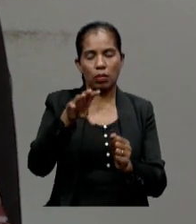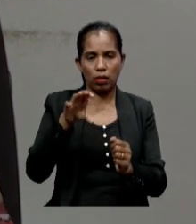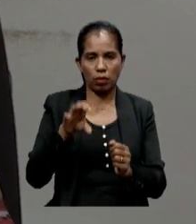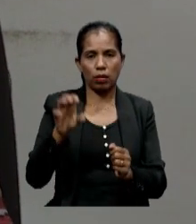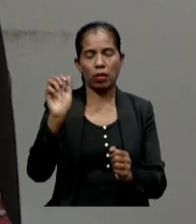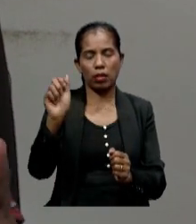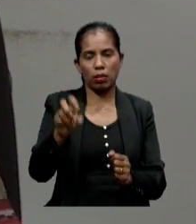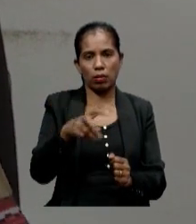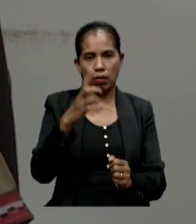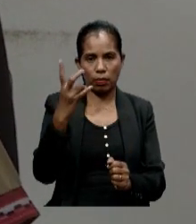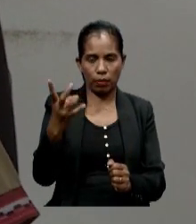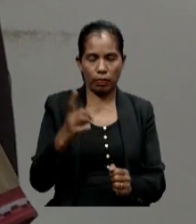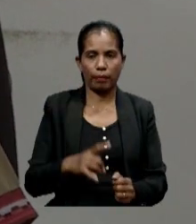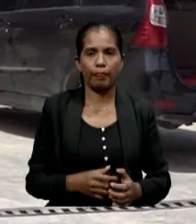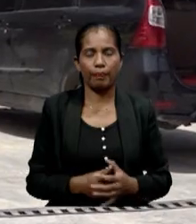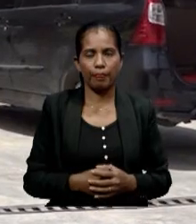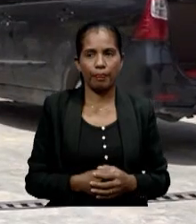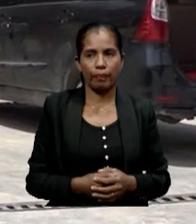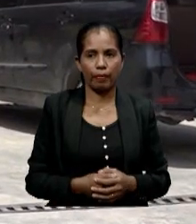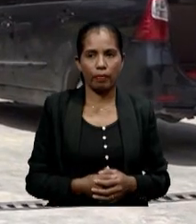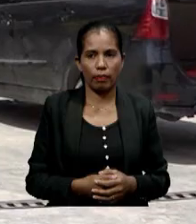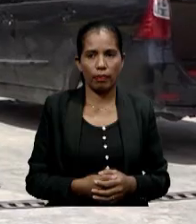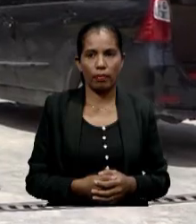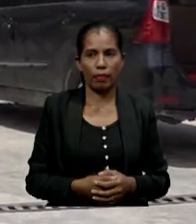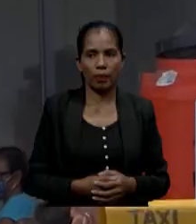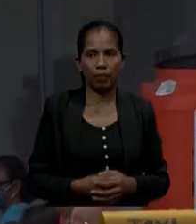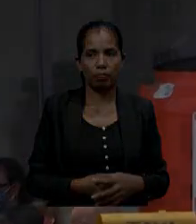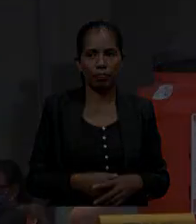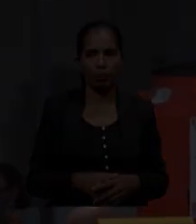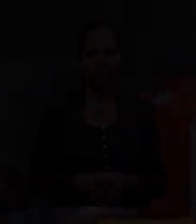rua sanulo resen walu. Felicitas Borges, Jaime dos Santos, GMN.